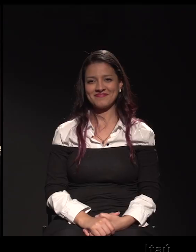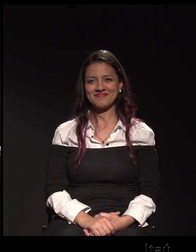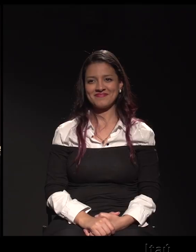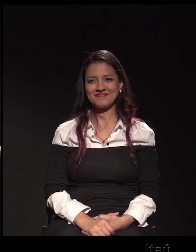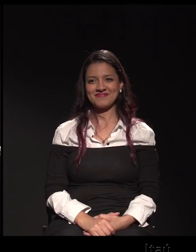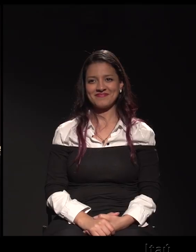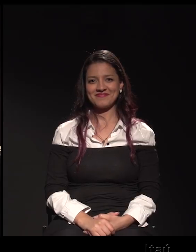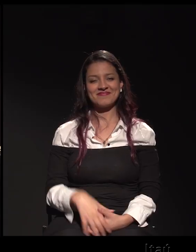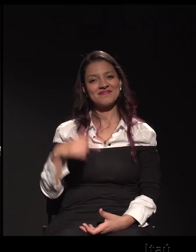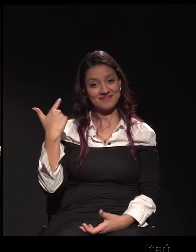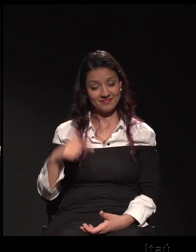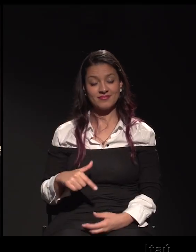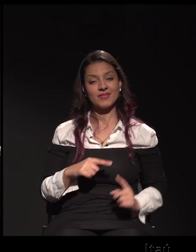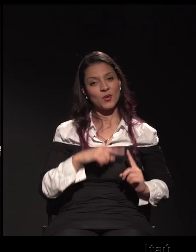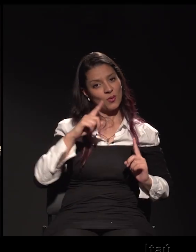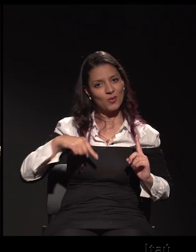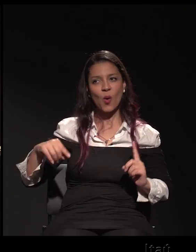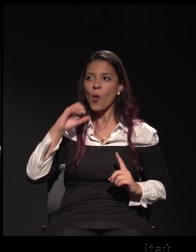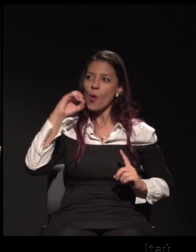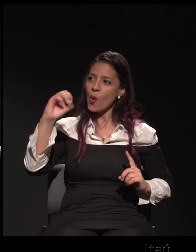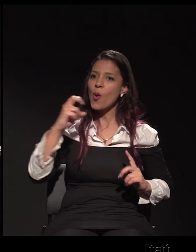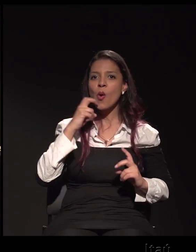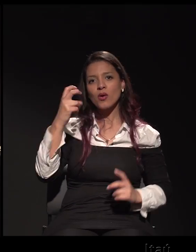Mais uma vesícula. Trura.